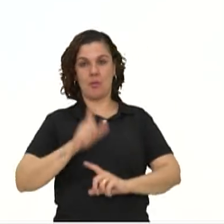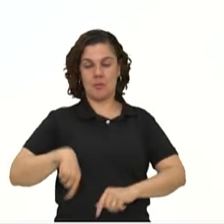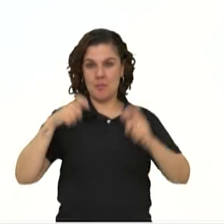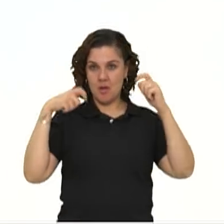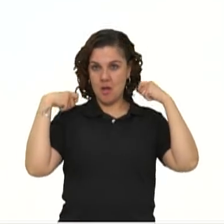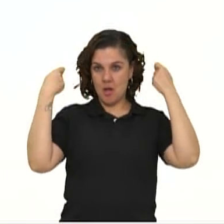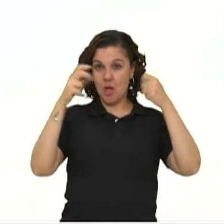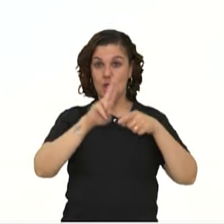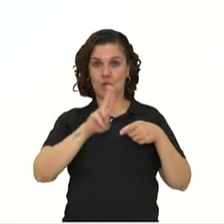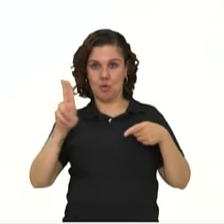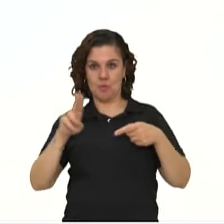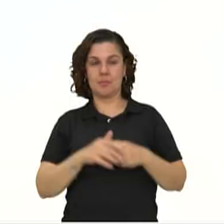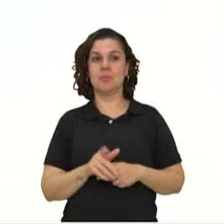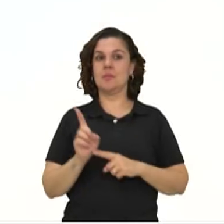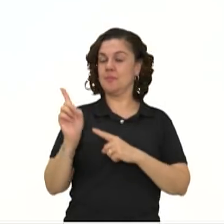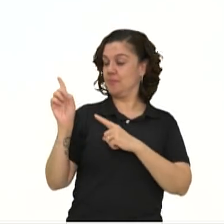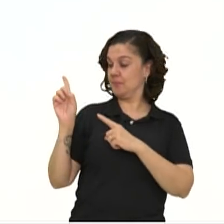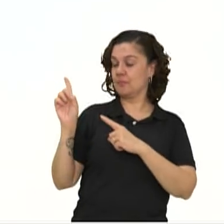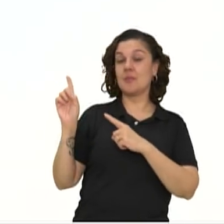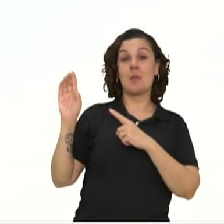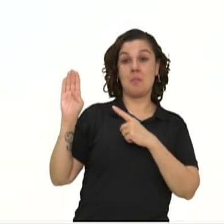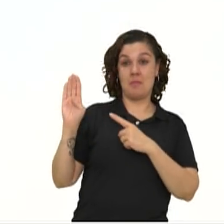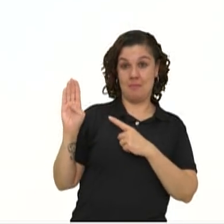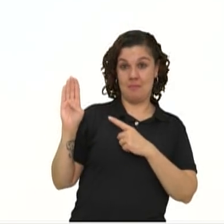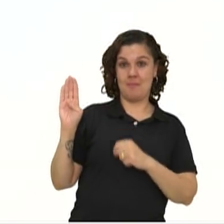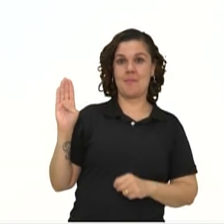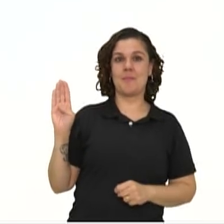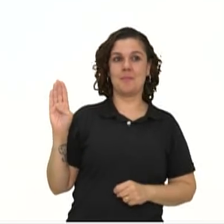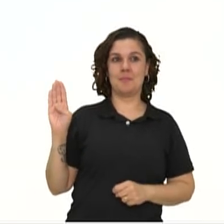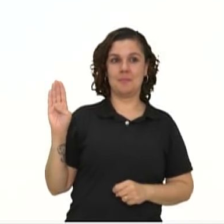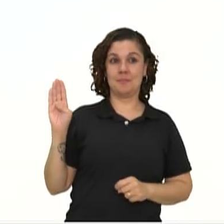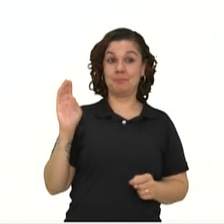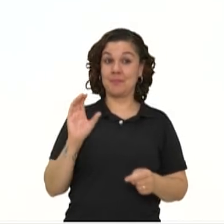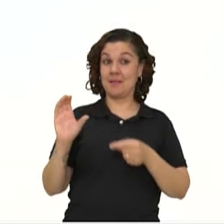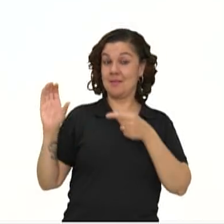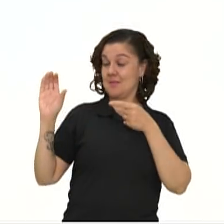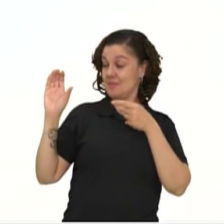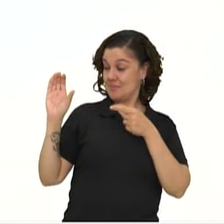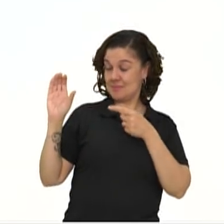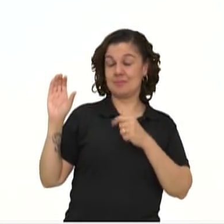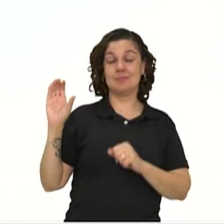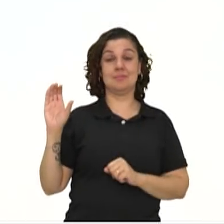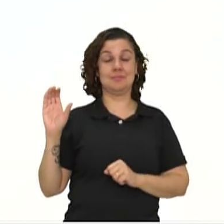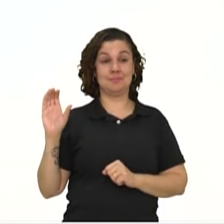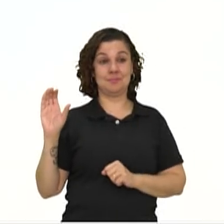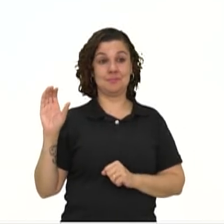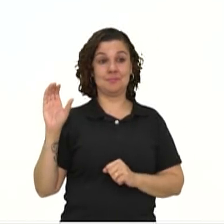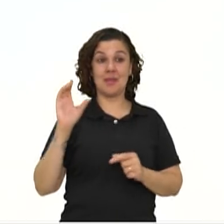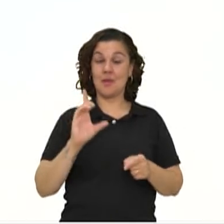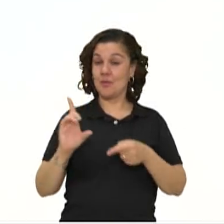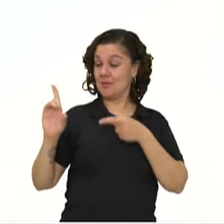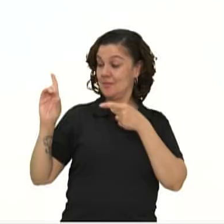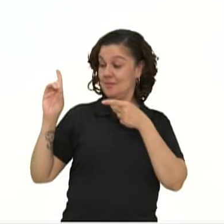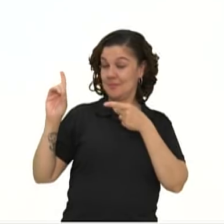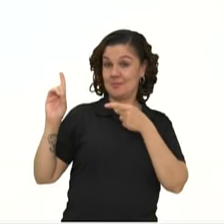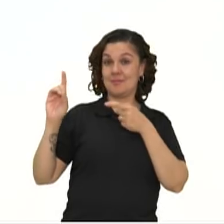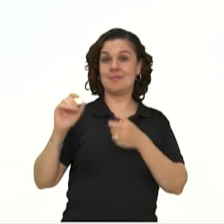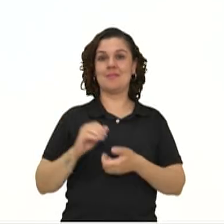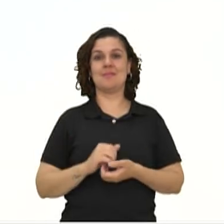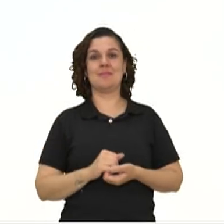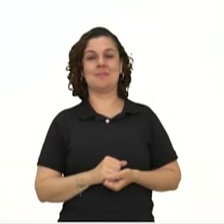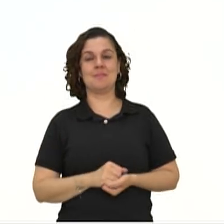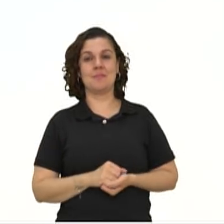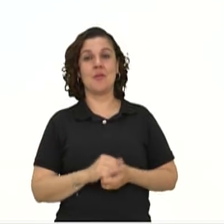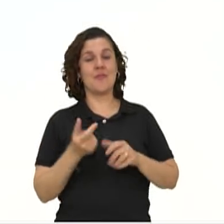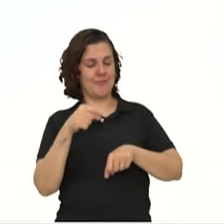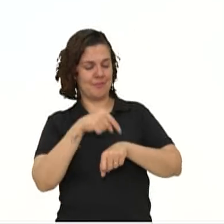conhecido, letra A, Santo Agostinho, letra B, Luís XIV, letra C, Martinho Lutero ou letra D, Júlio